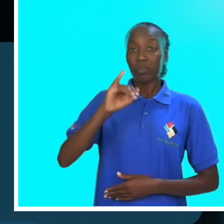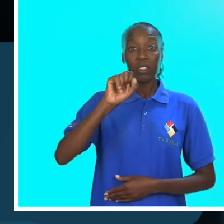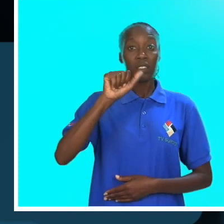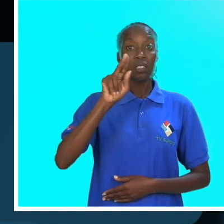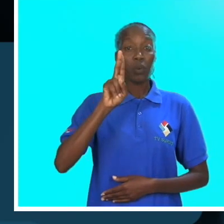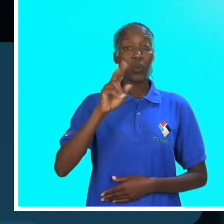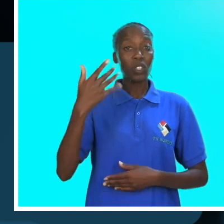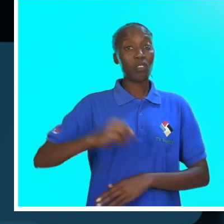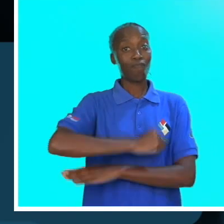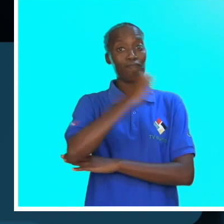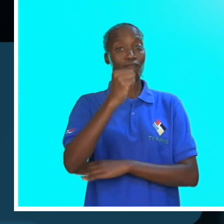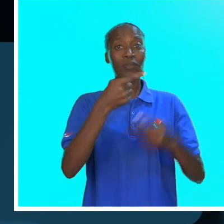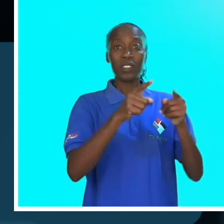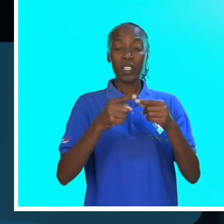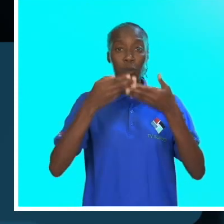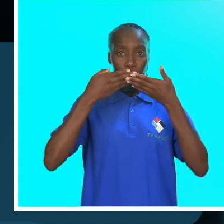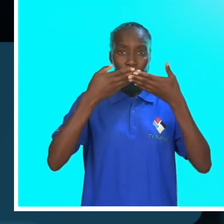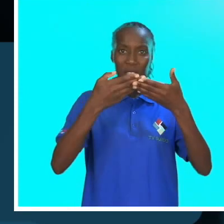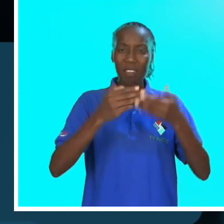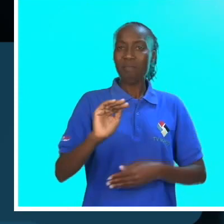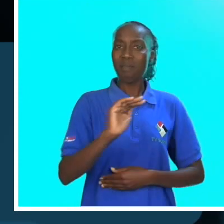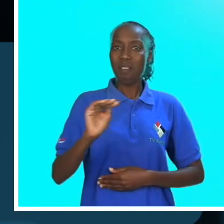Menezes ganhou vários prémios na área de música,